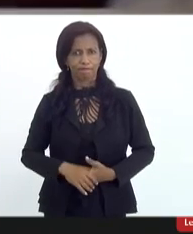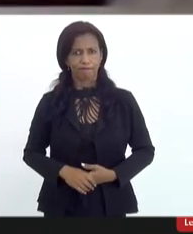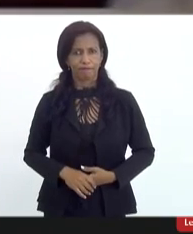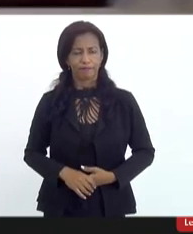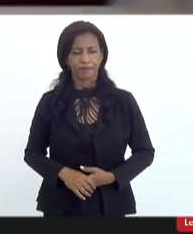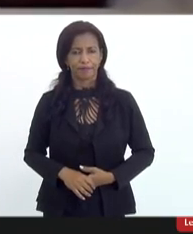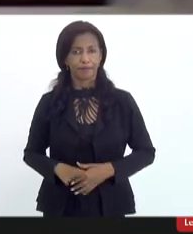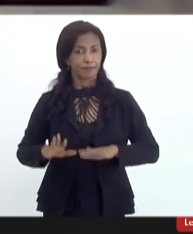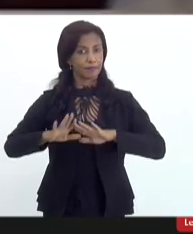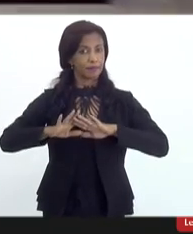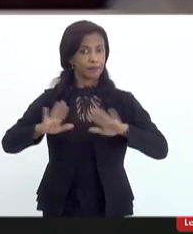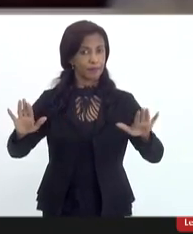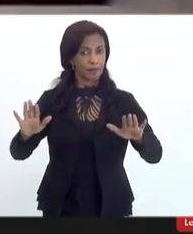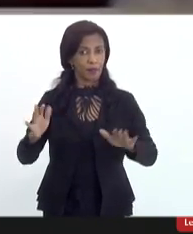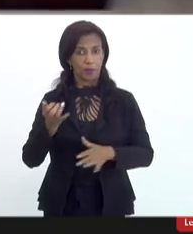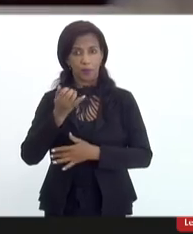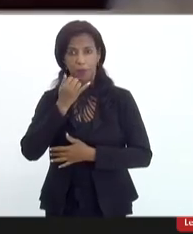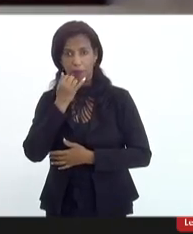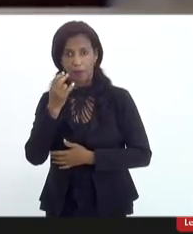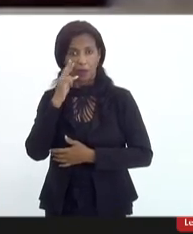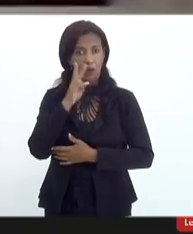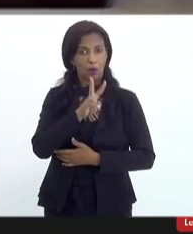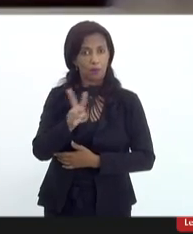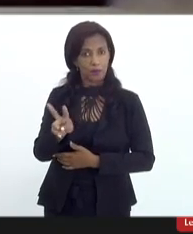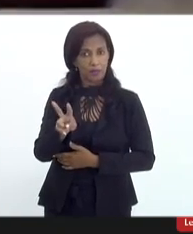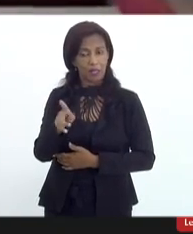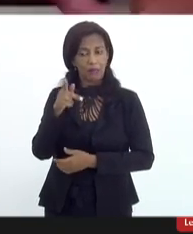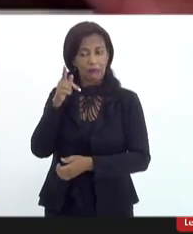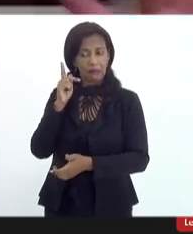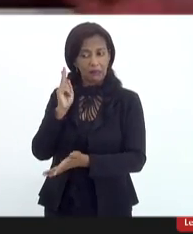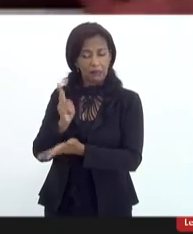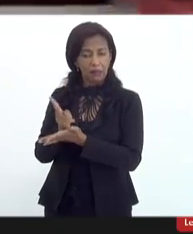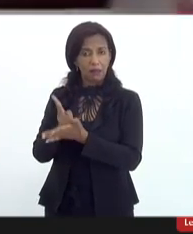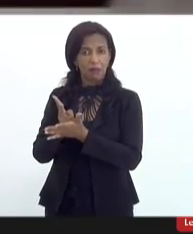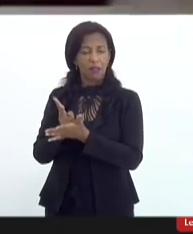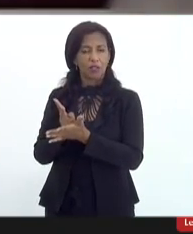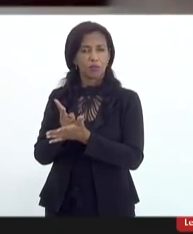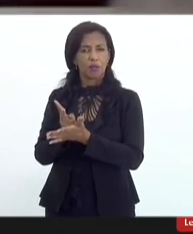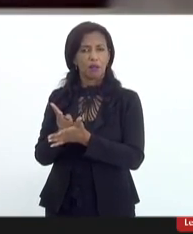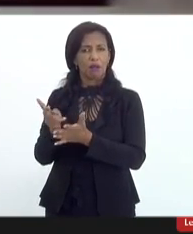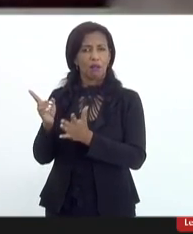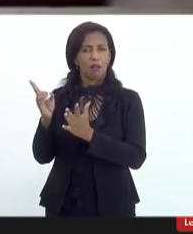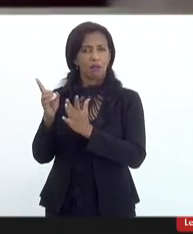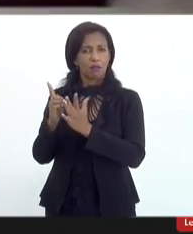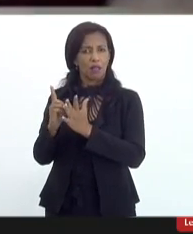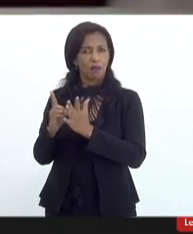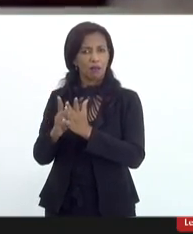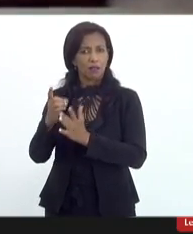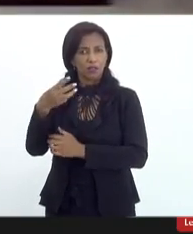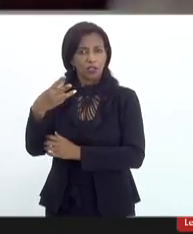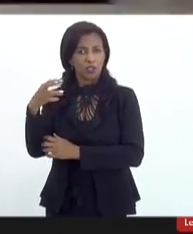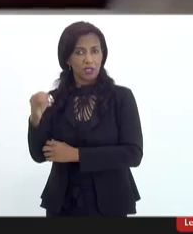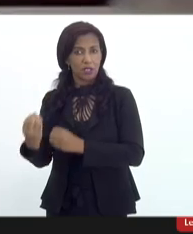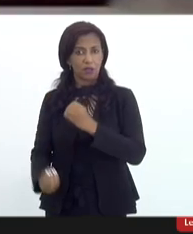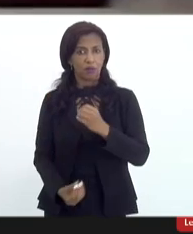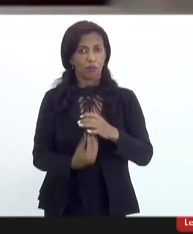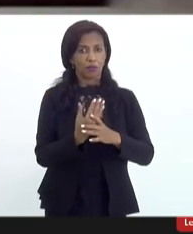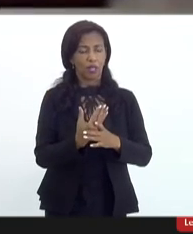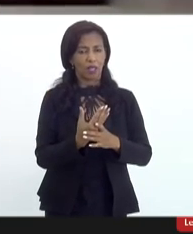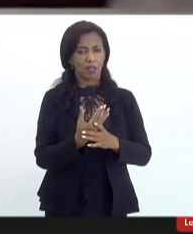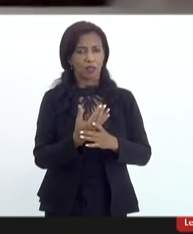Não por acaso é importante nós observarmos que na mesma década de 30 foi fundada a Federação Espírita Brasileira